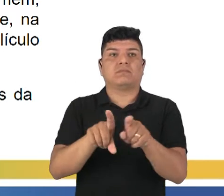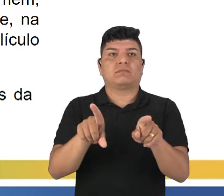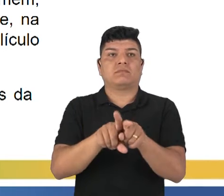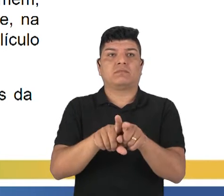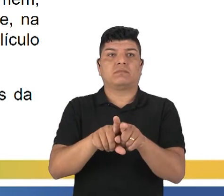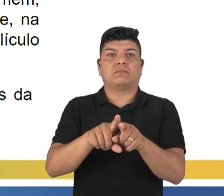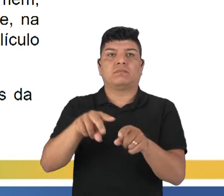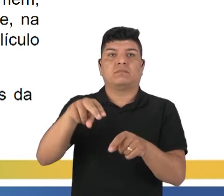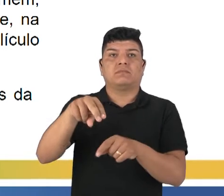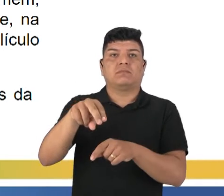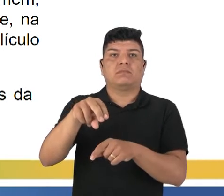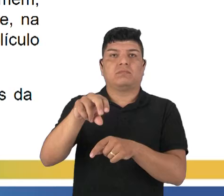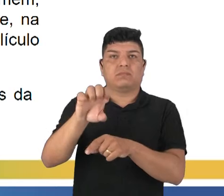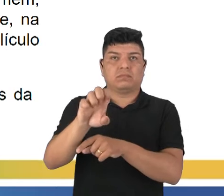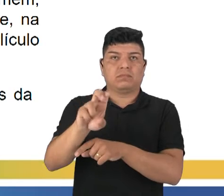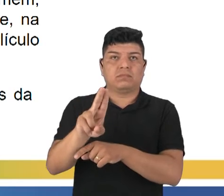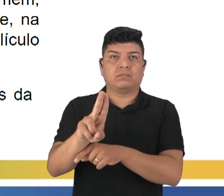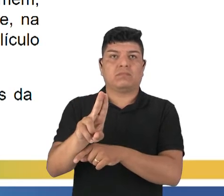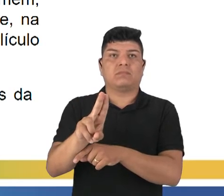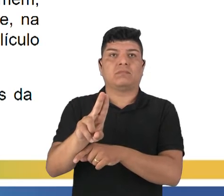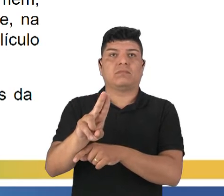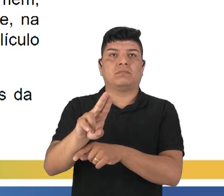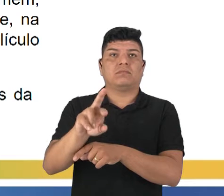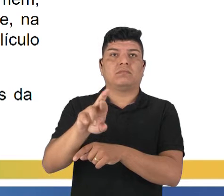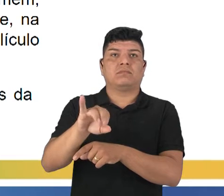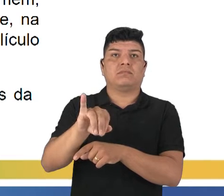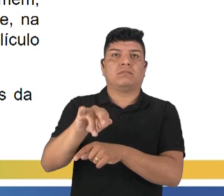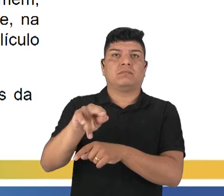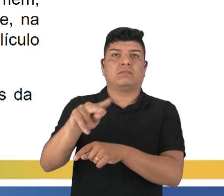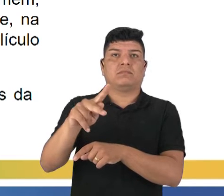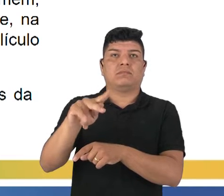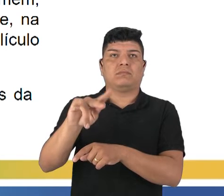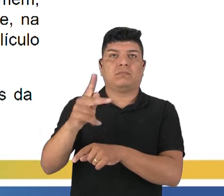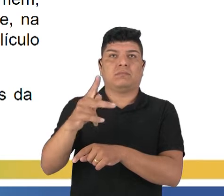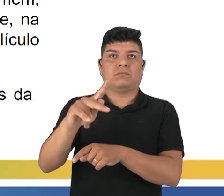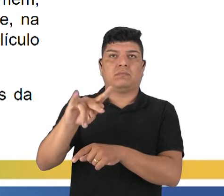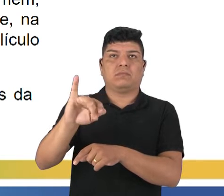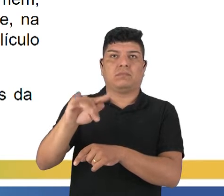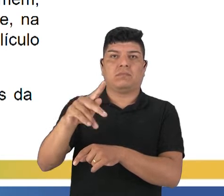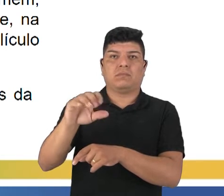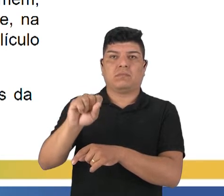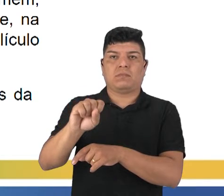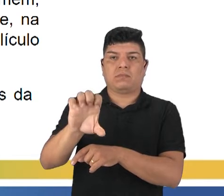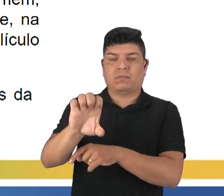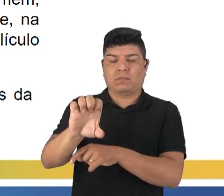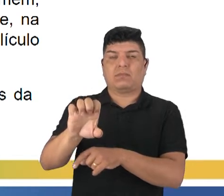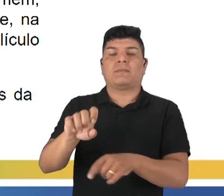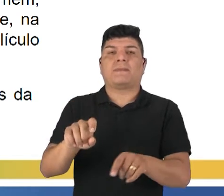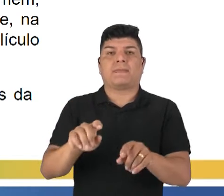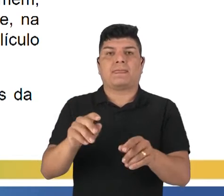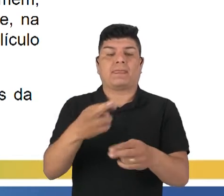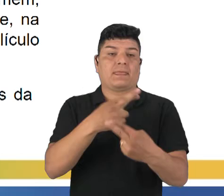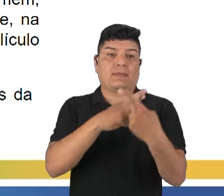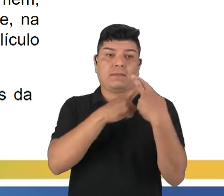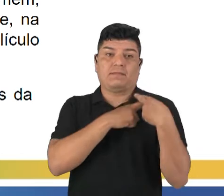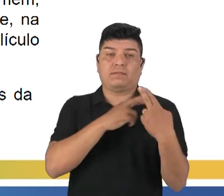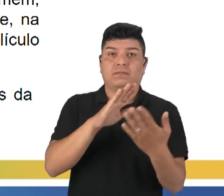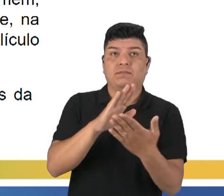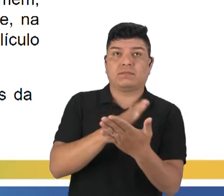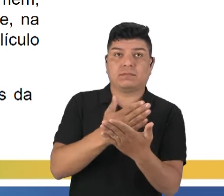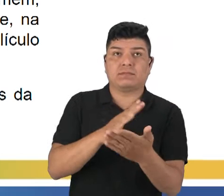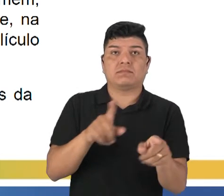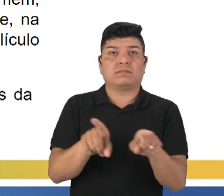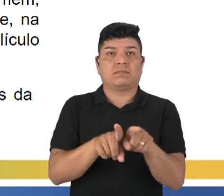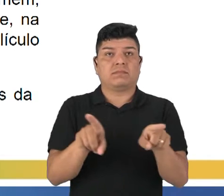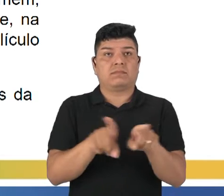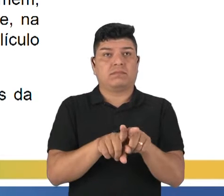de neurohipófise. Elas são responsáveis por produzir alguns hormônios, né? Como,